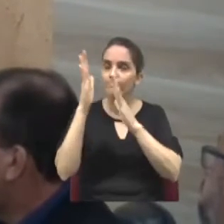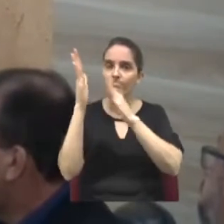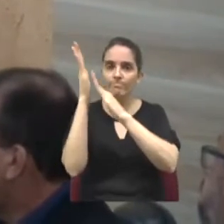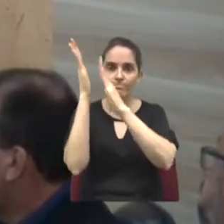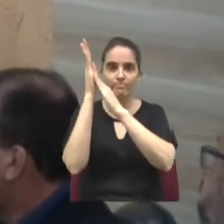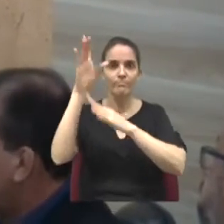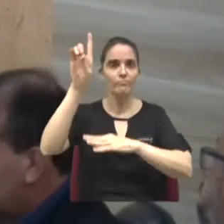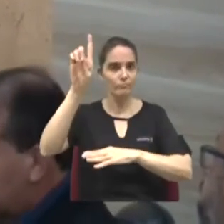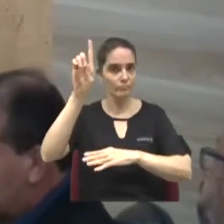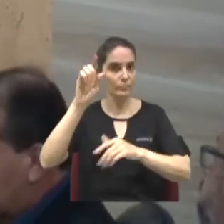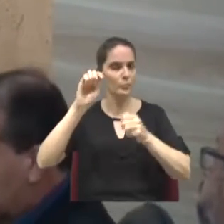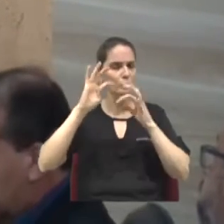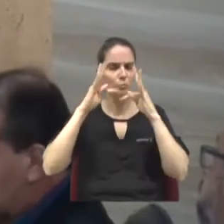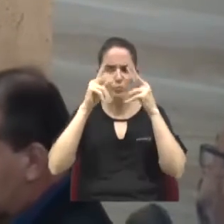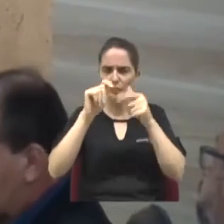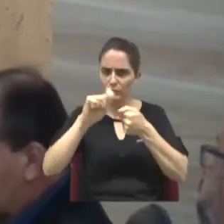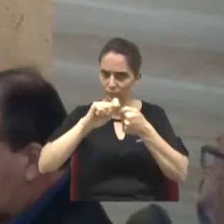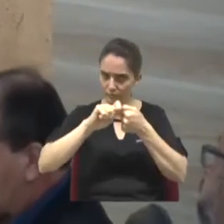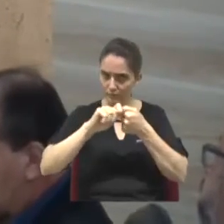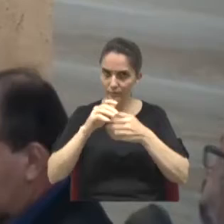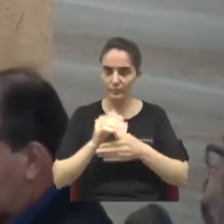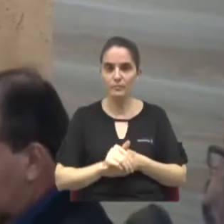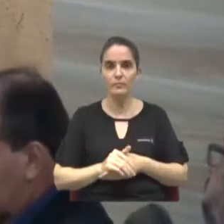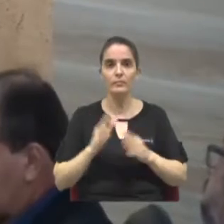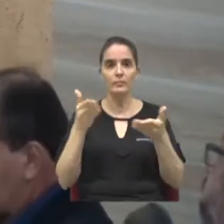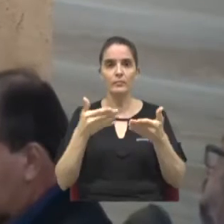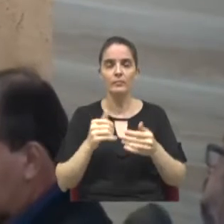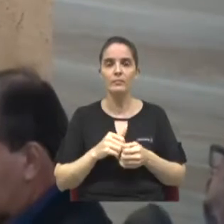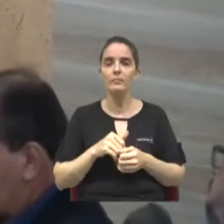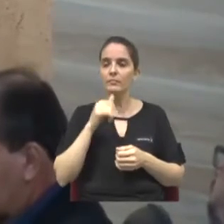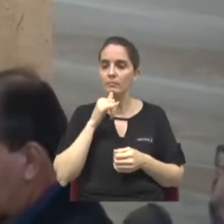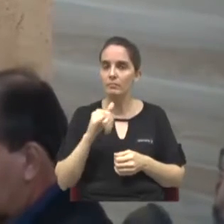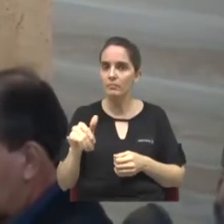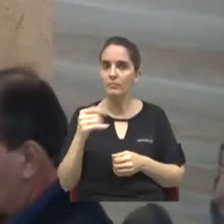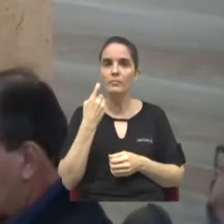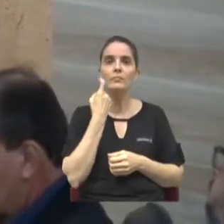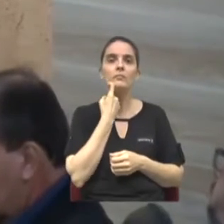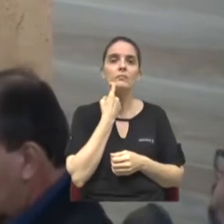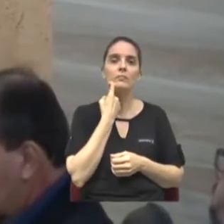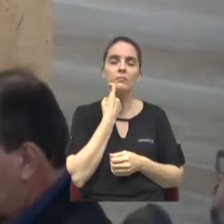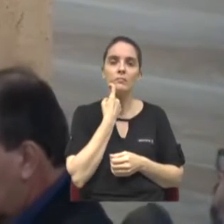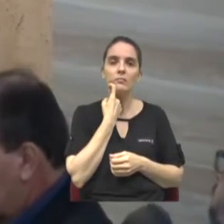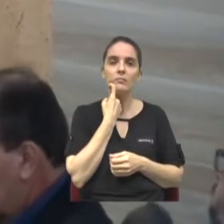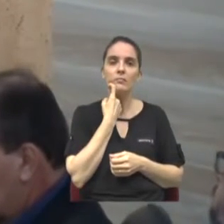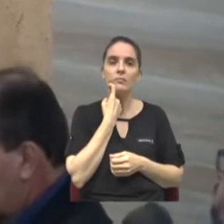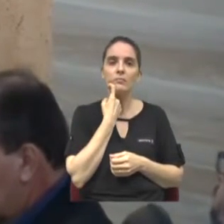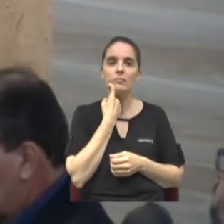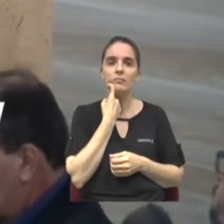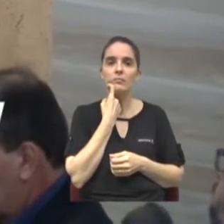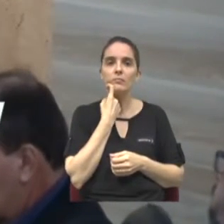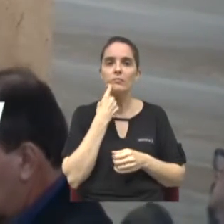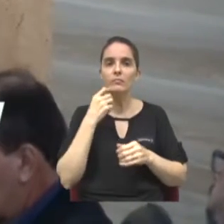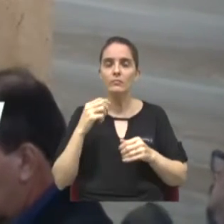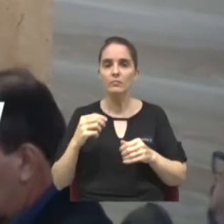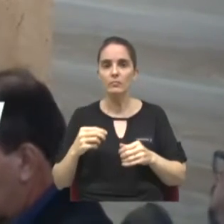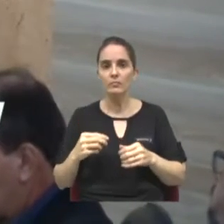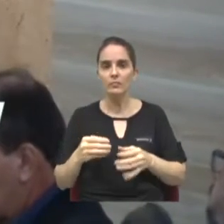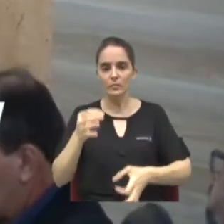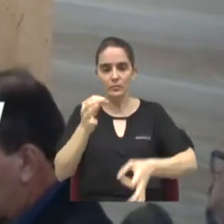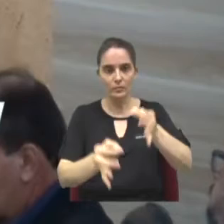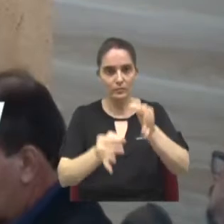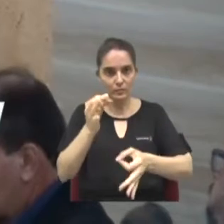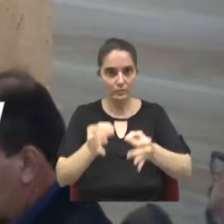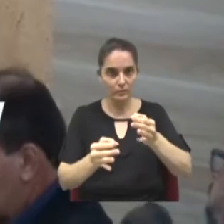tem feito. Quero dizer que acabei de ser informado que na sexta-feira a Vara da Fazenda Pública julgou meu mandato